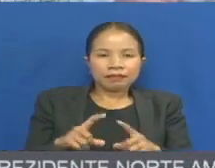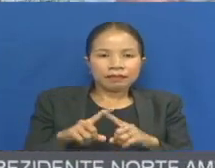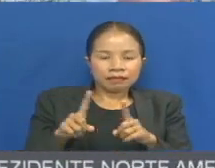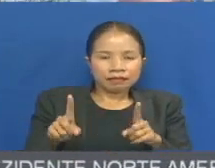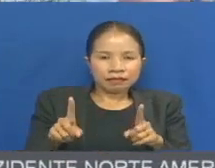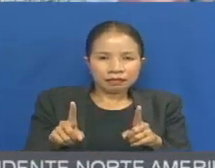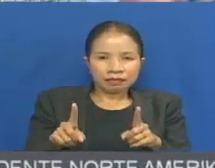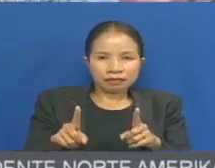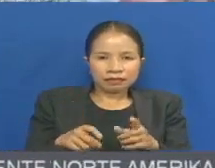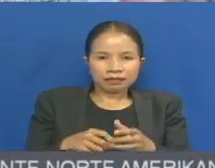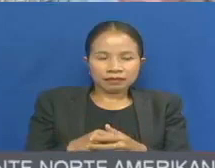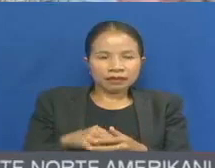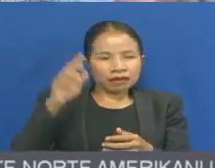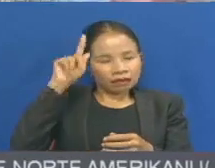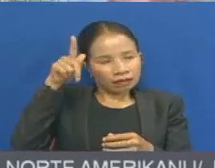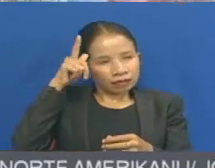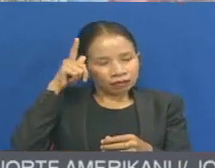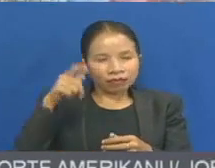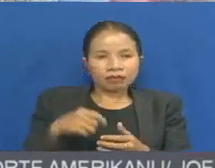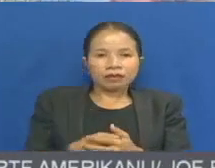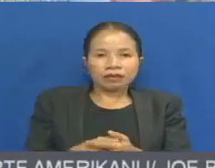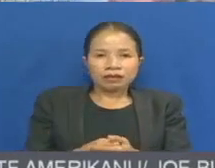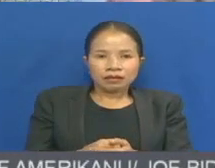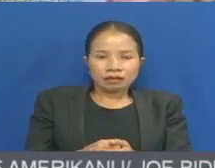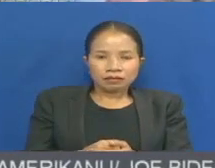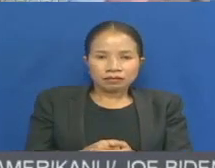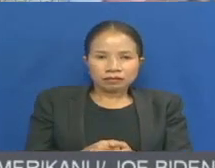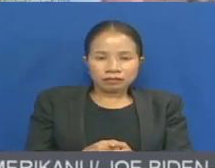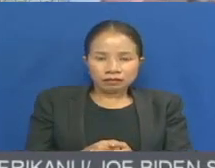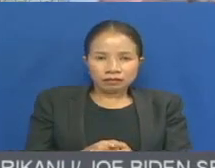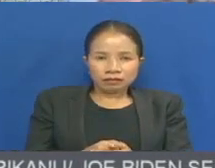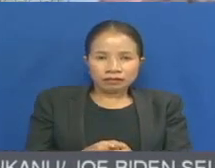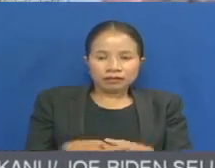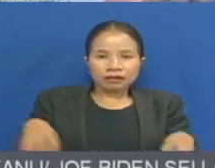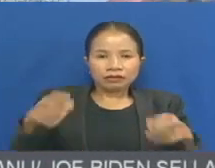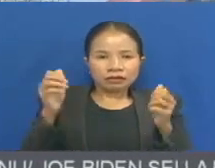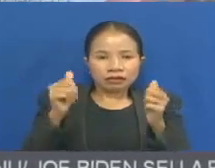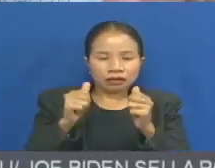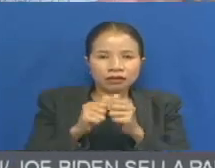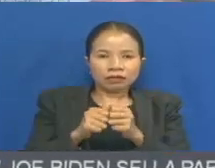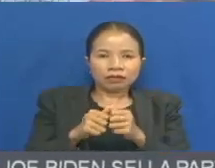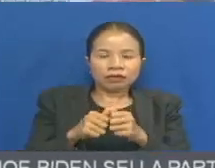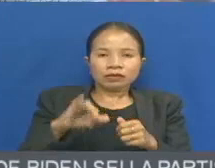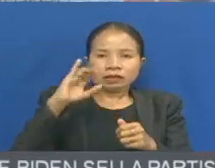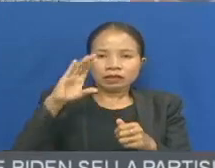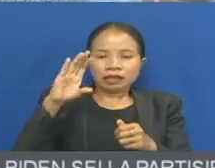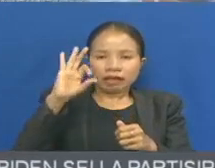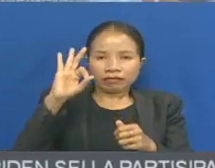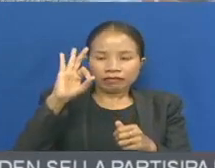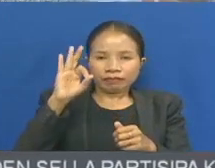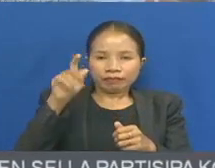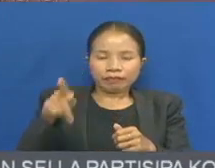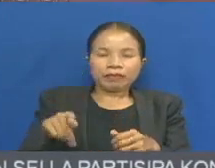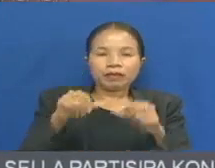foi uma manhã muito bonita e que nos faz pensar que a colaboração com os institutos Maristas têm que continuar